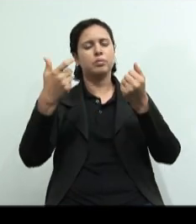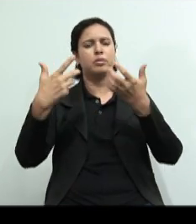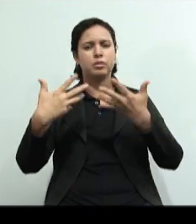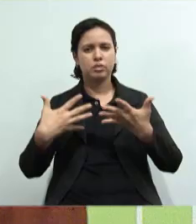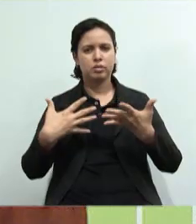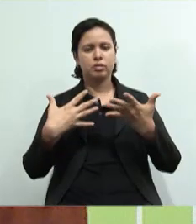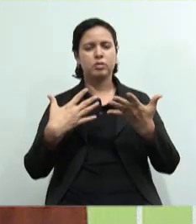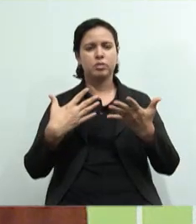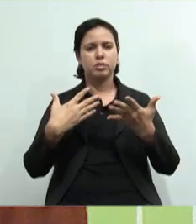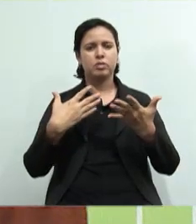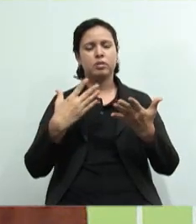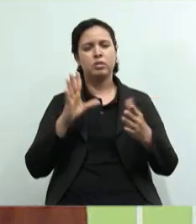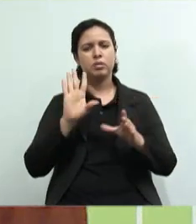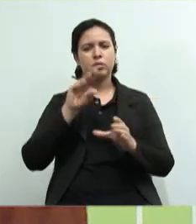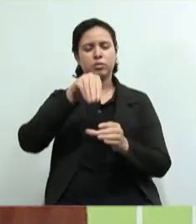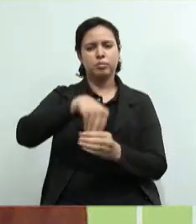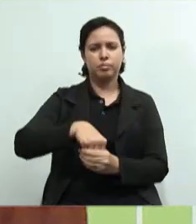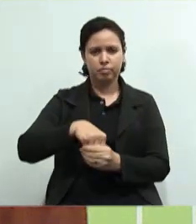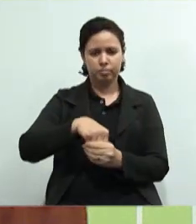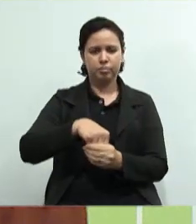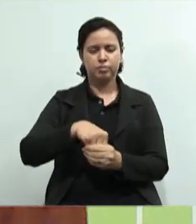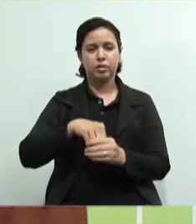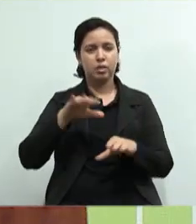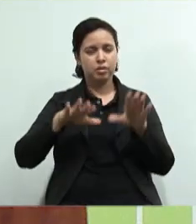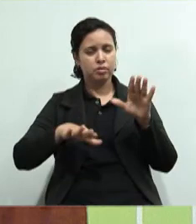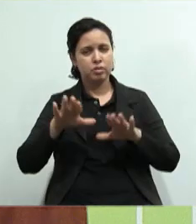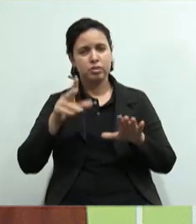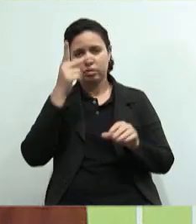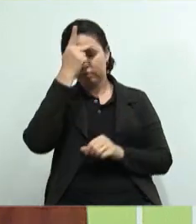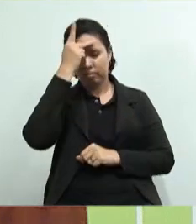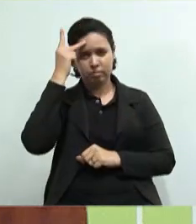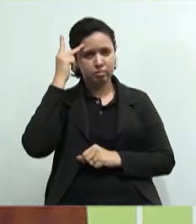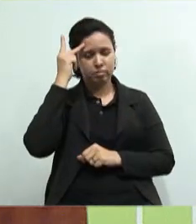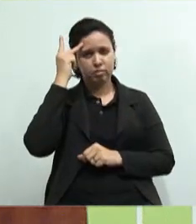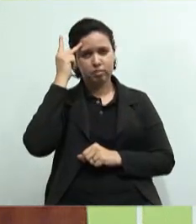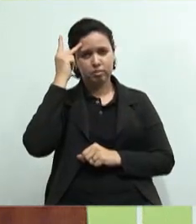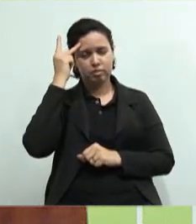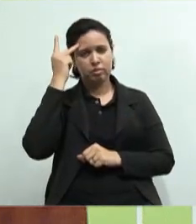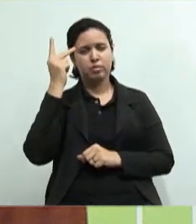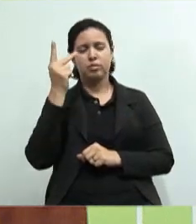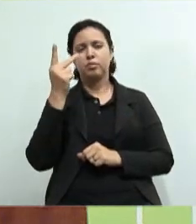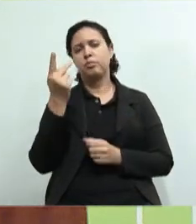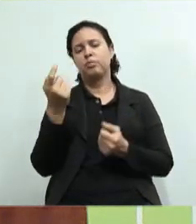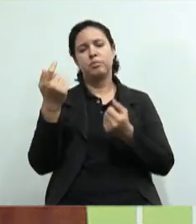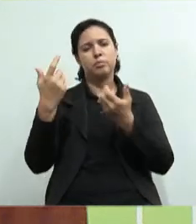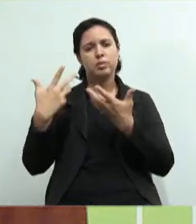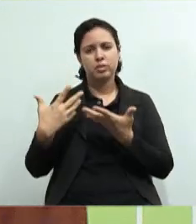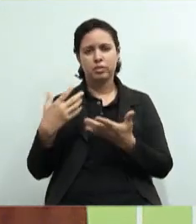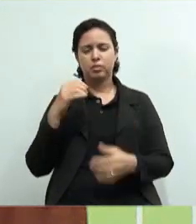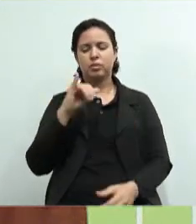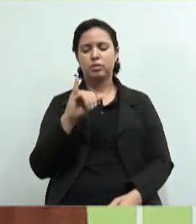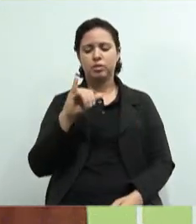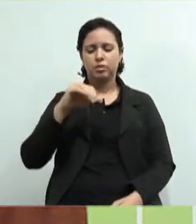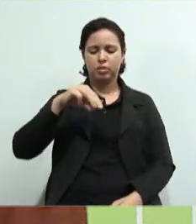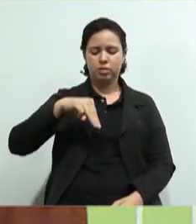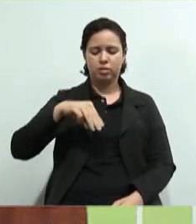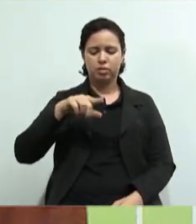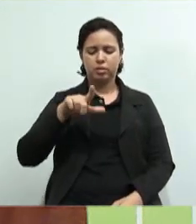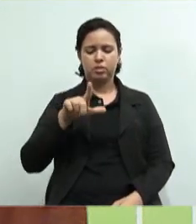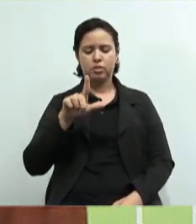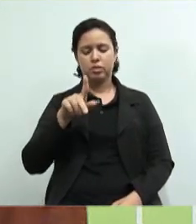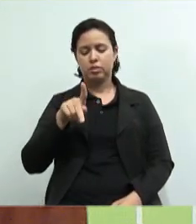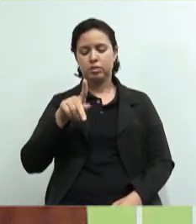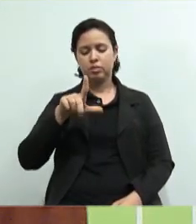né? Implantar. Às vezes as pessoas falam implementar, né? Pode ser também. Qual é a